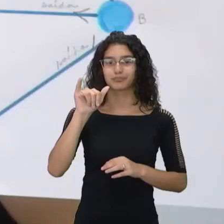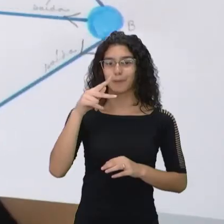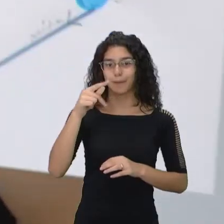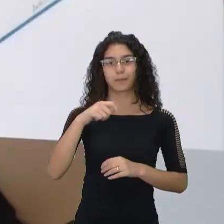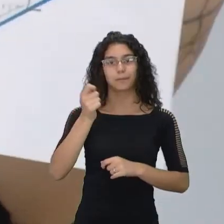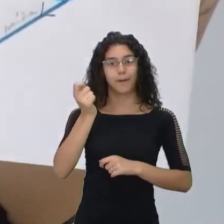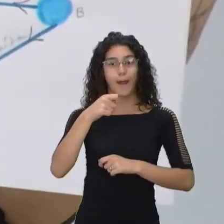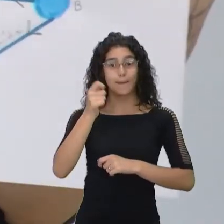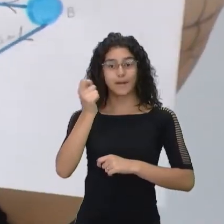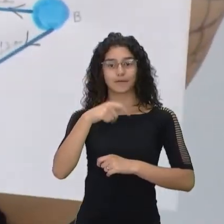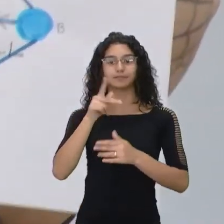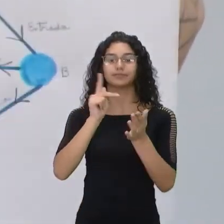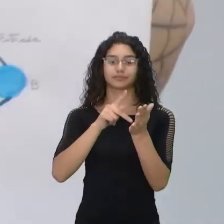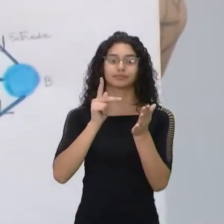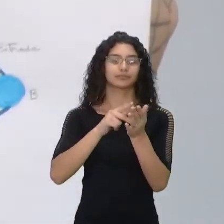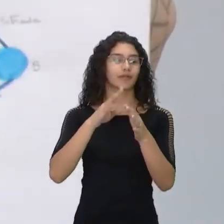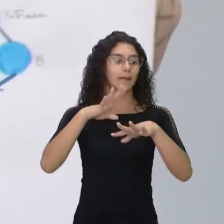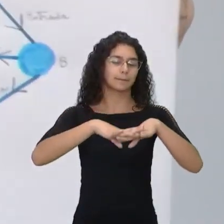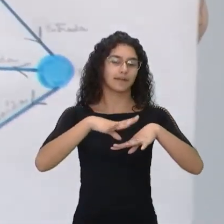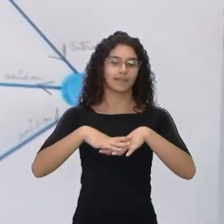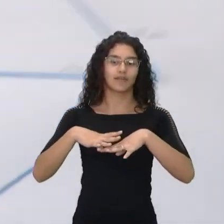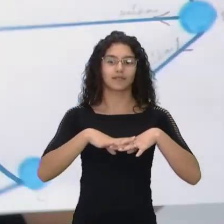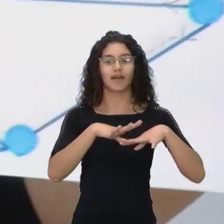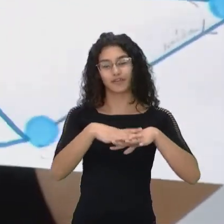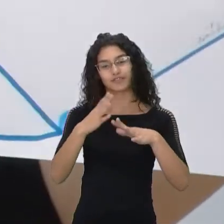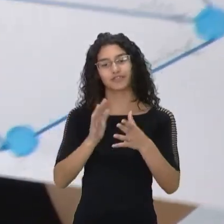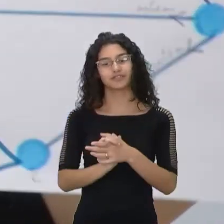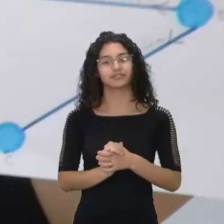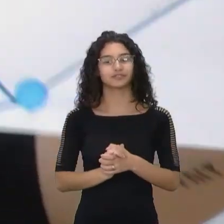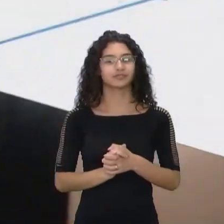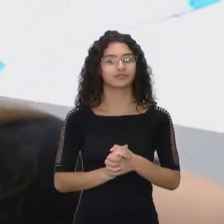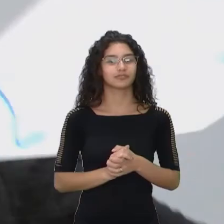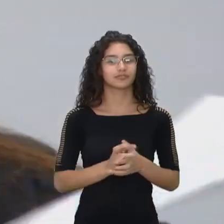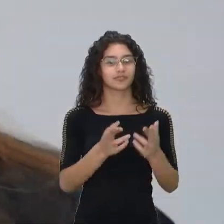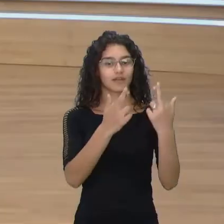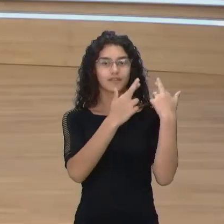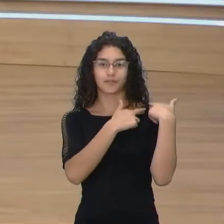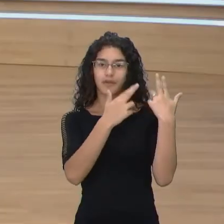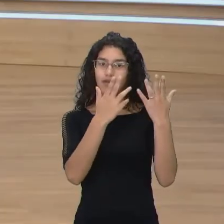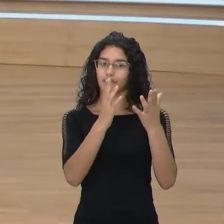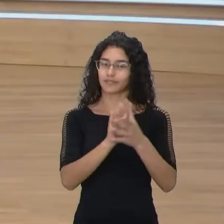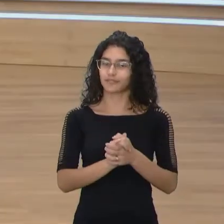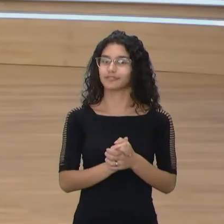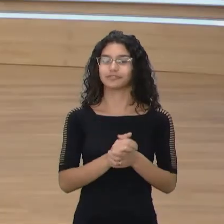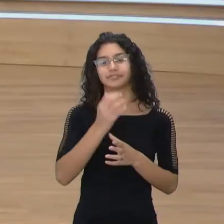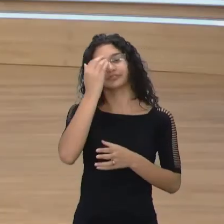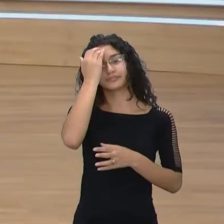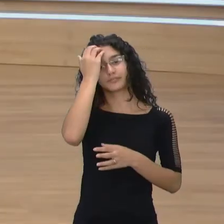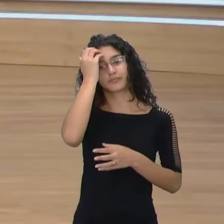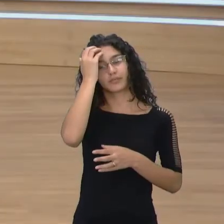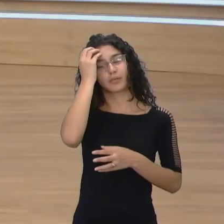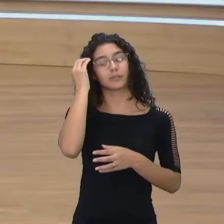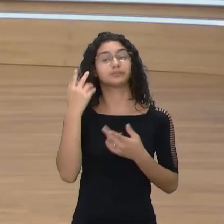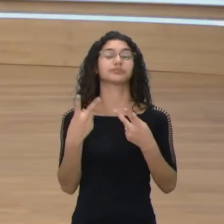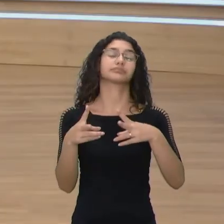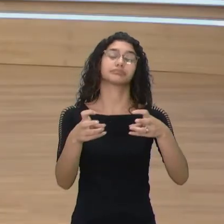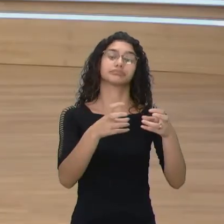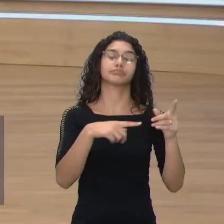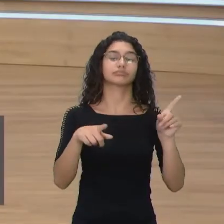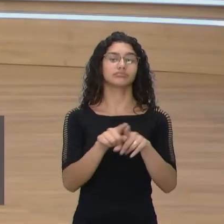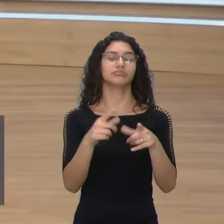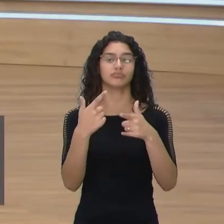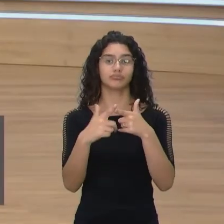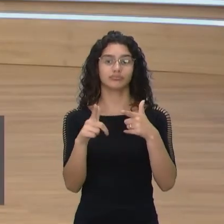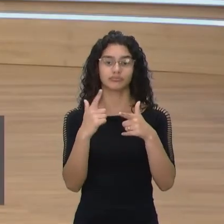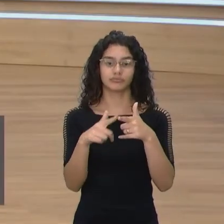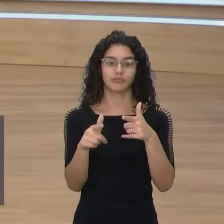para ser empinando, é um grafo dá? matemático, meu amigo. Pelo amor de Respeito Deus. Leonhard Euler. Então, ele percebeu que esse